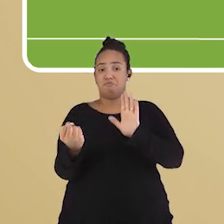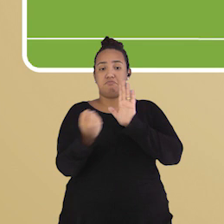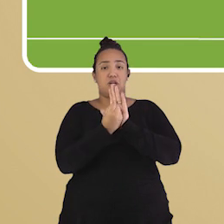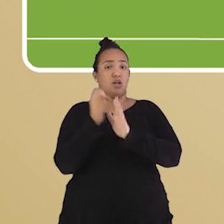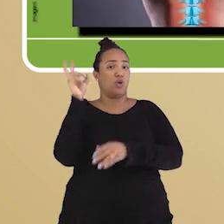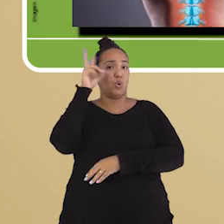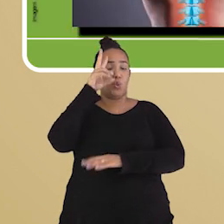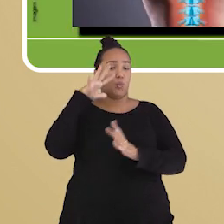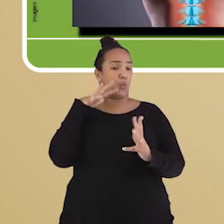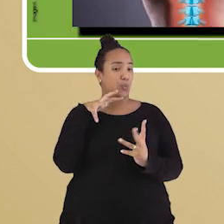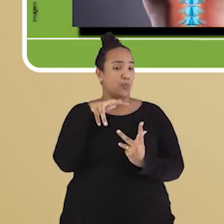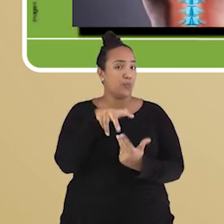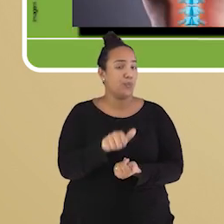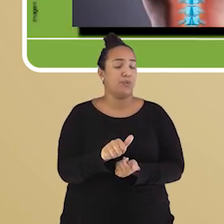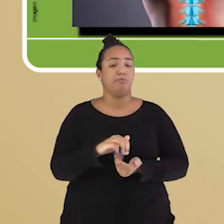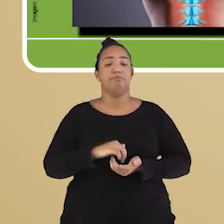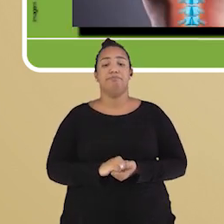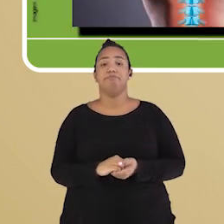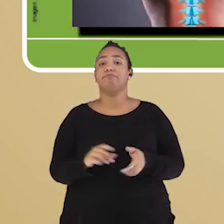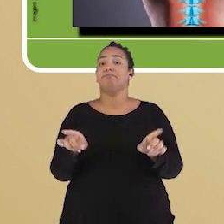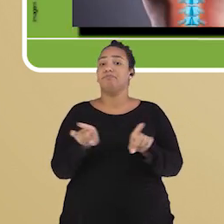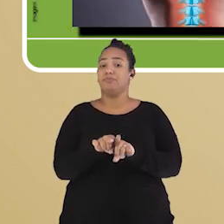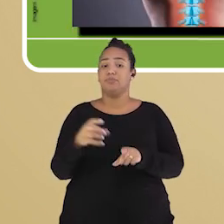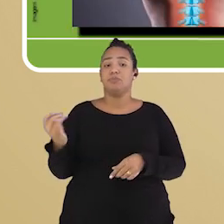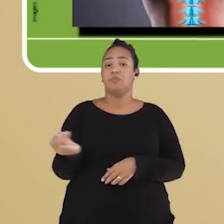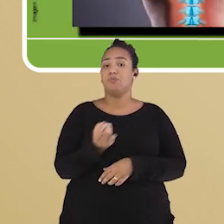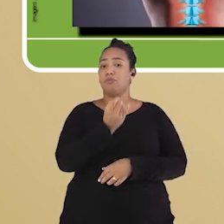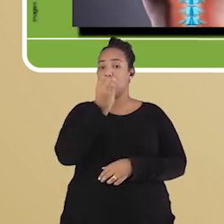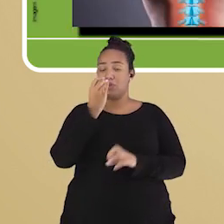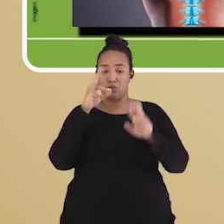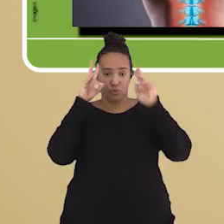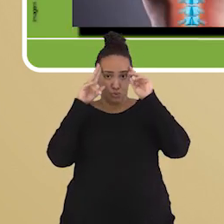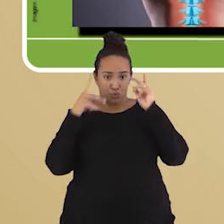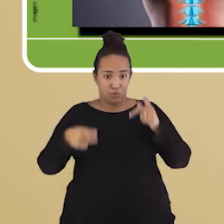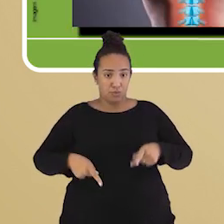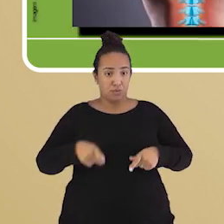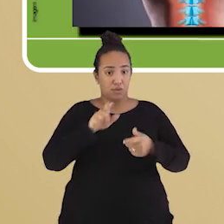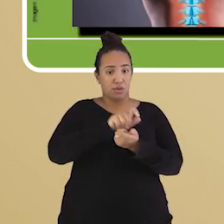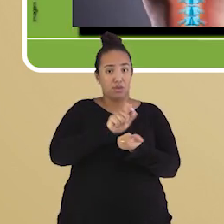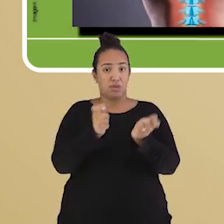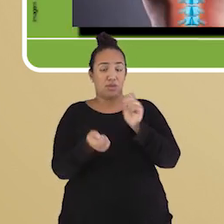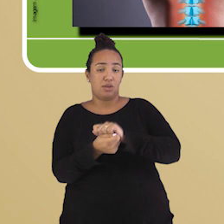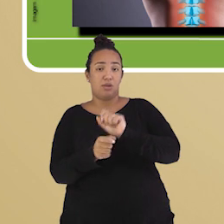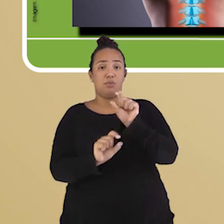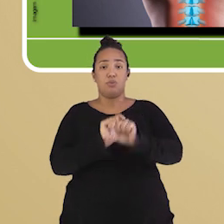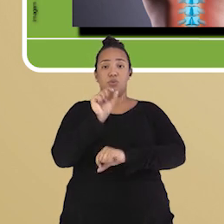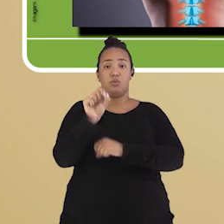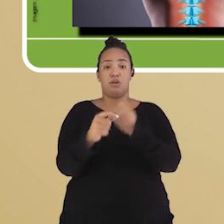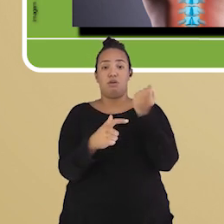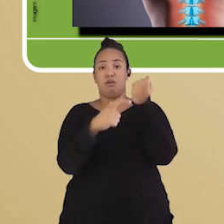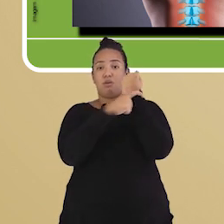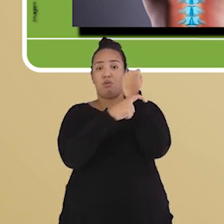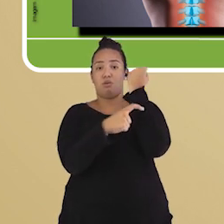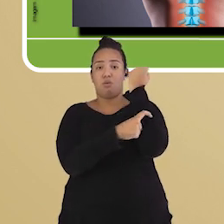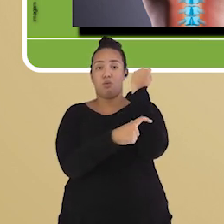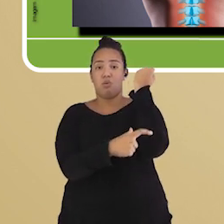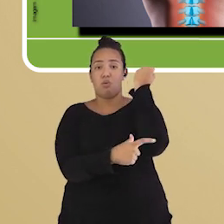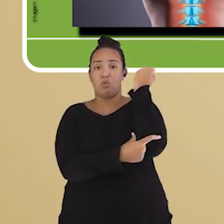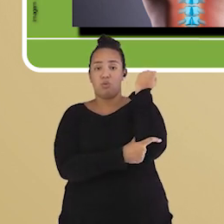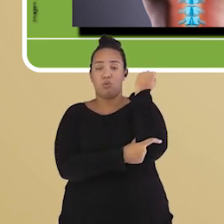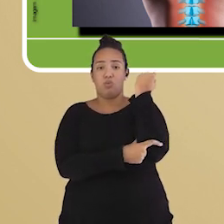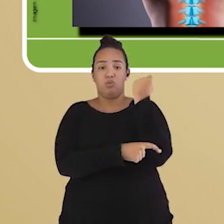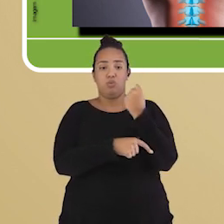a humanidade. Outras importantes adaptações do ser humano são a postura reta da coluna vertebral e a